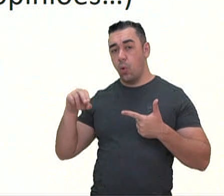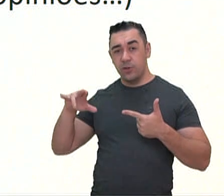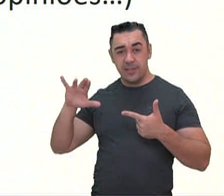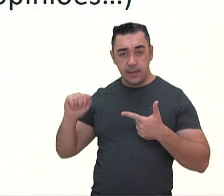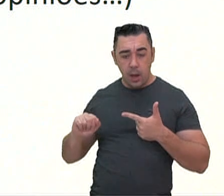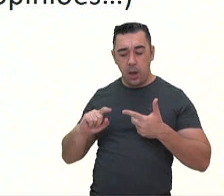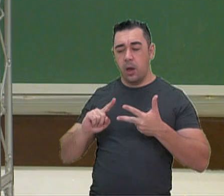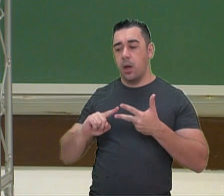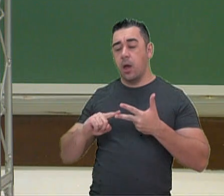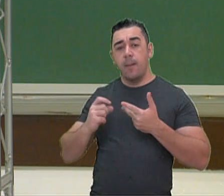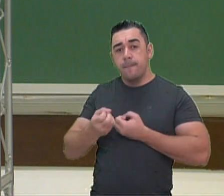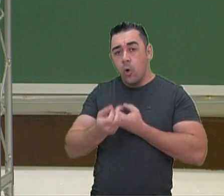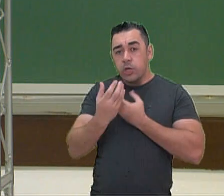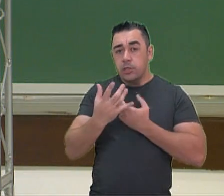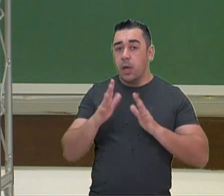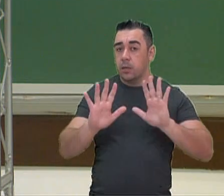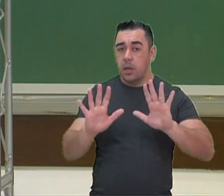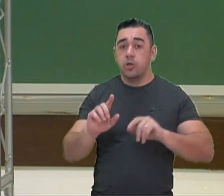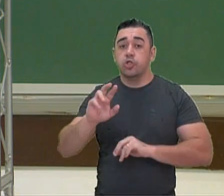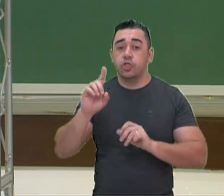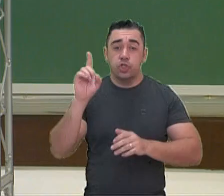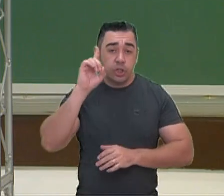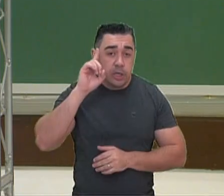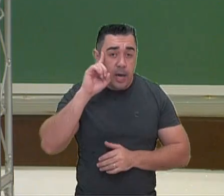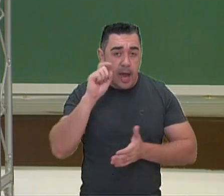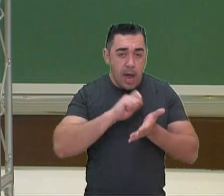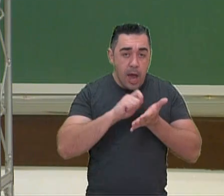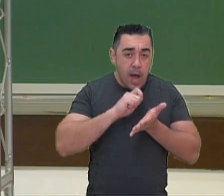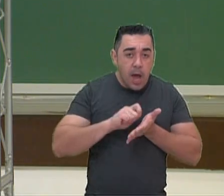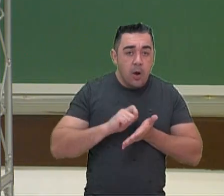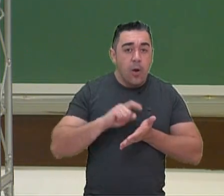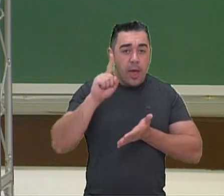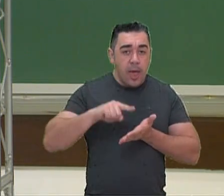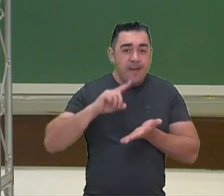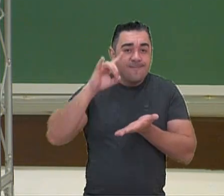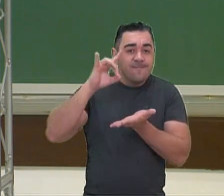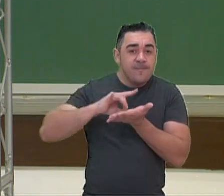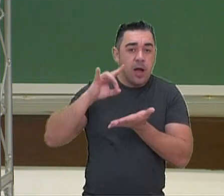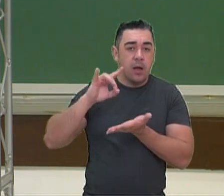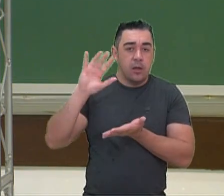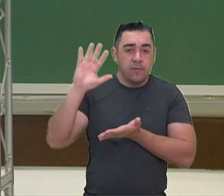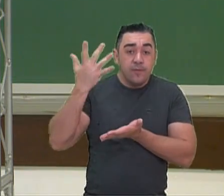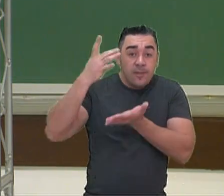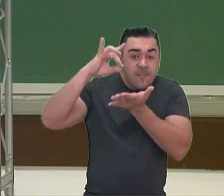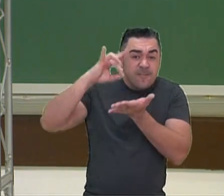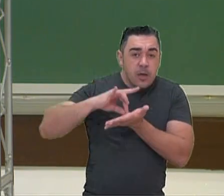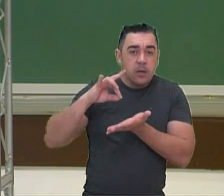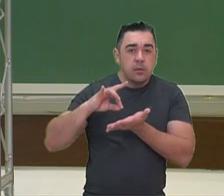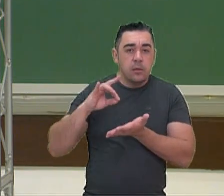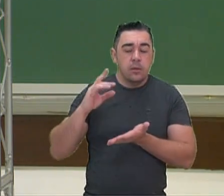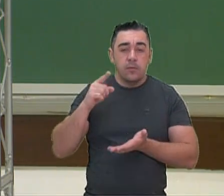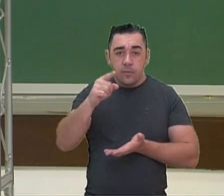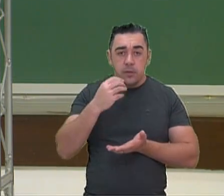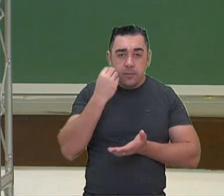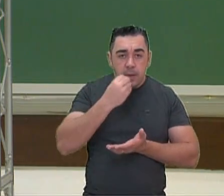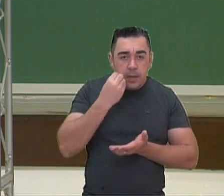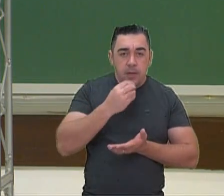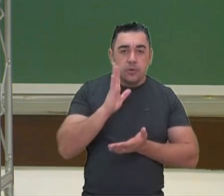poesias. Agora, o diário não. O diário são fatos, né? Aquilo que você vivenciou, que